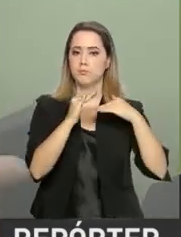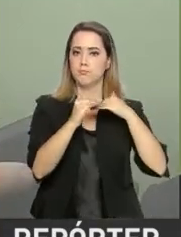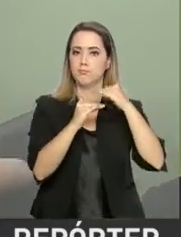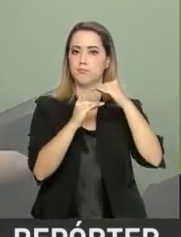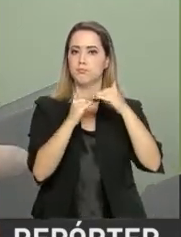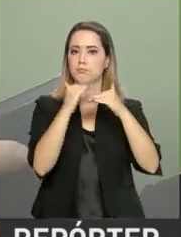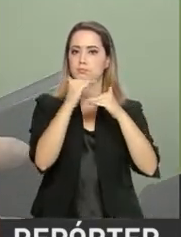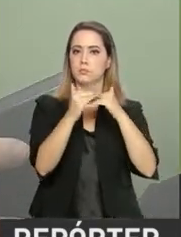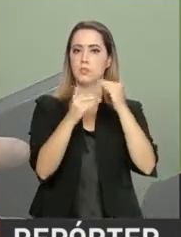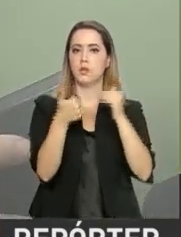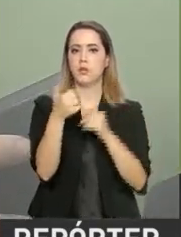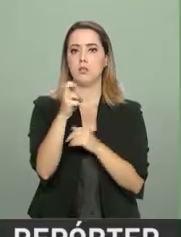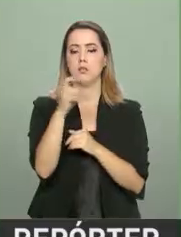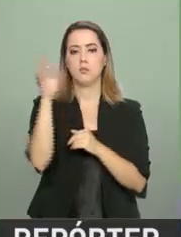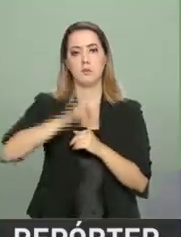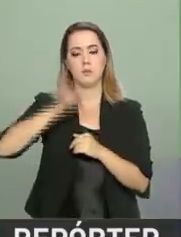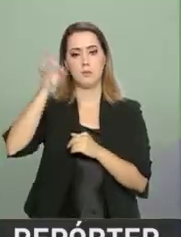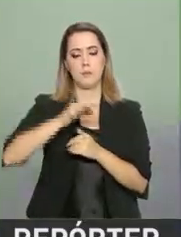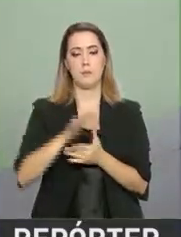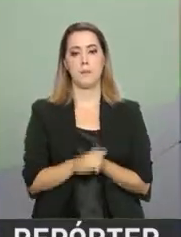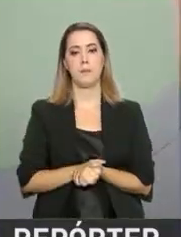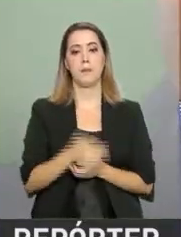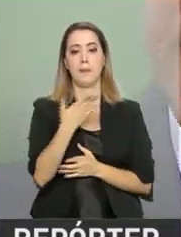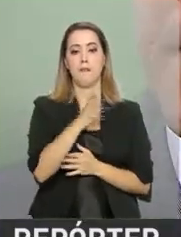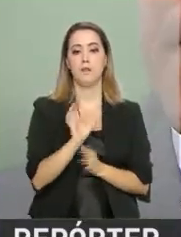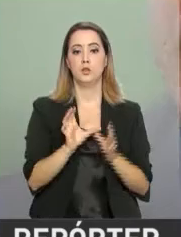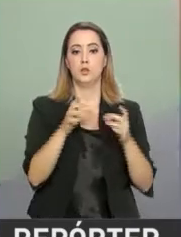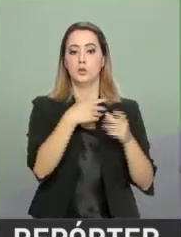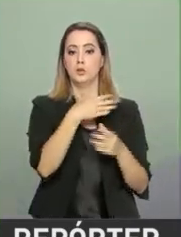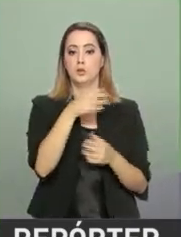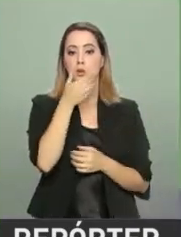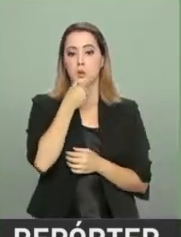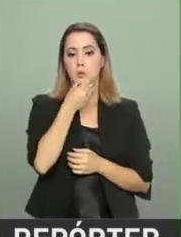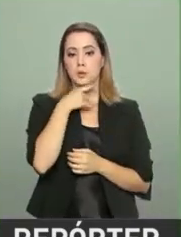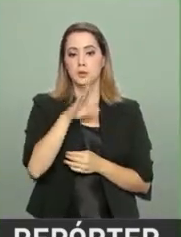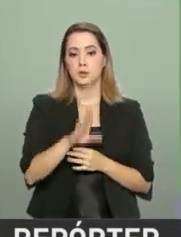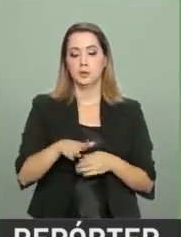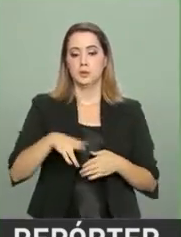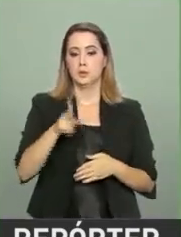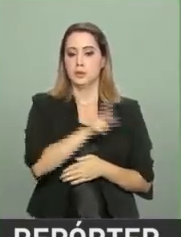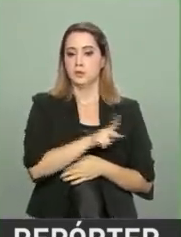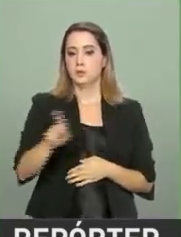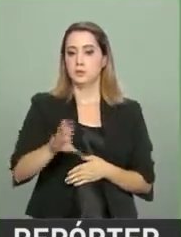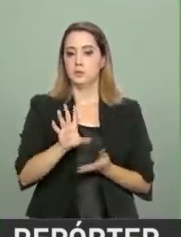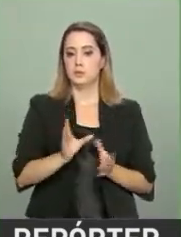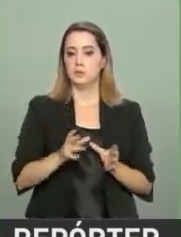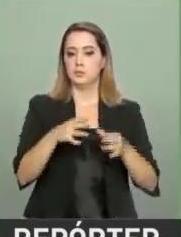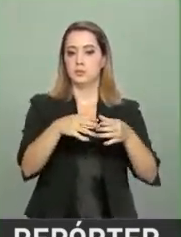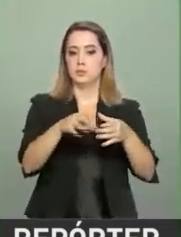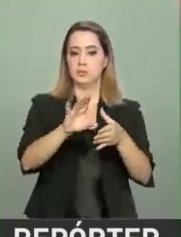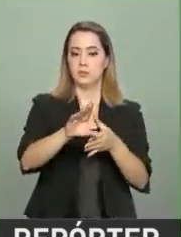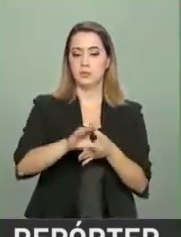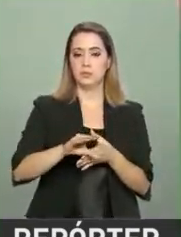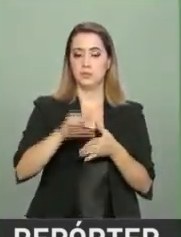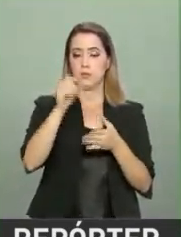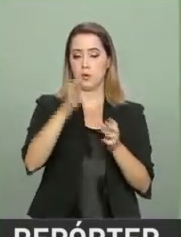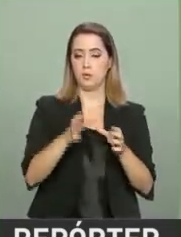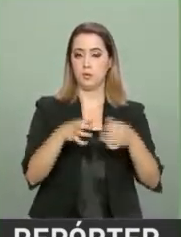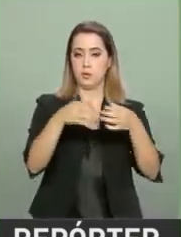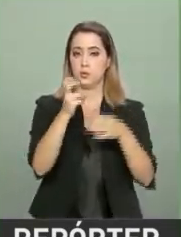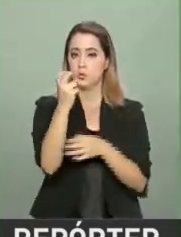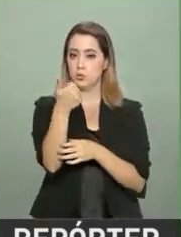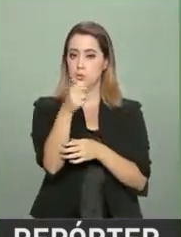os 15% andré preside um fórum que reúne sindicatos e associações de produtores de etanol de 15